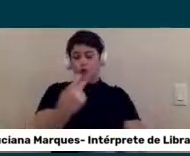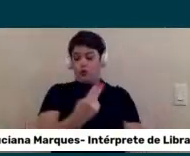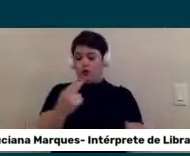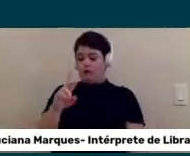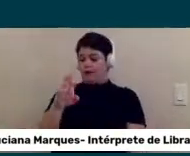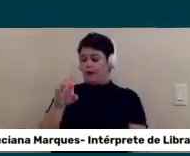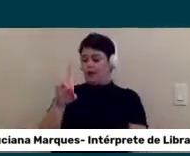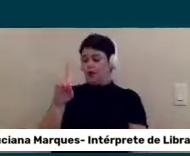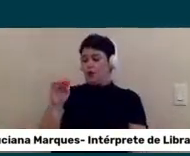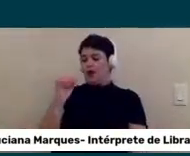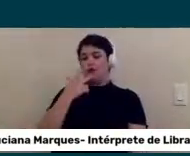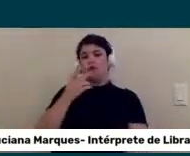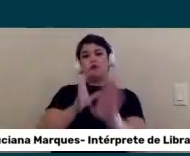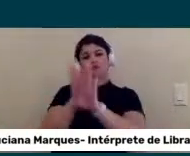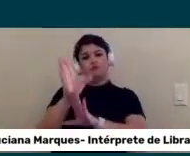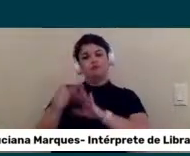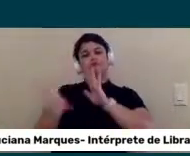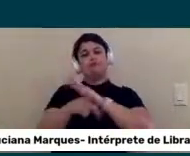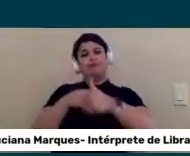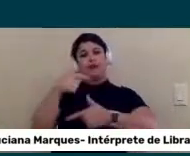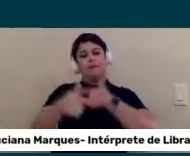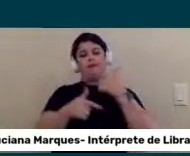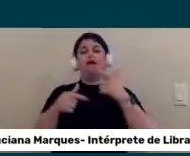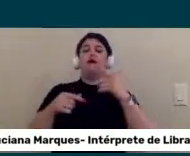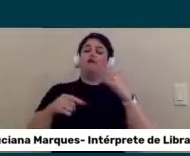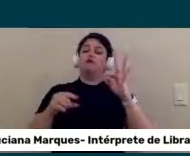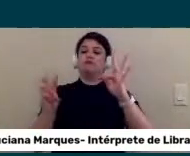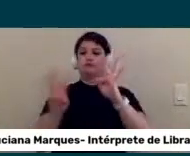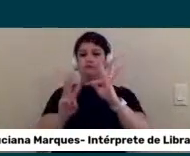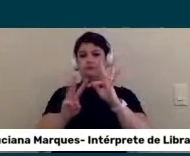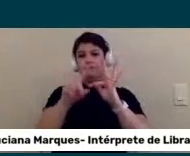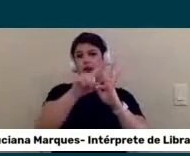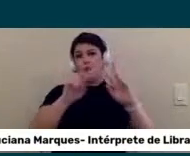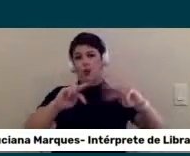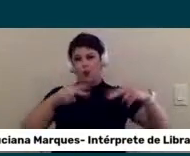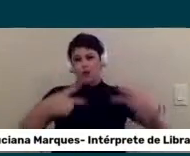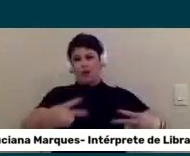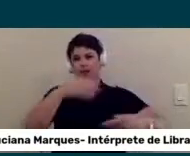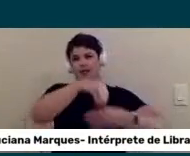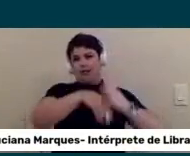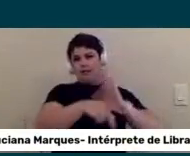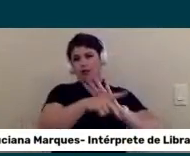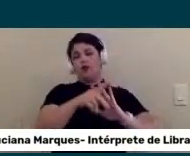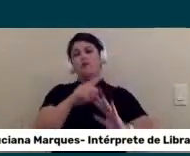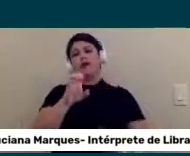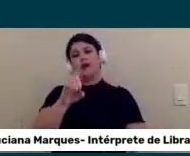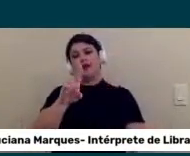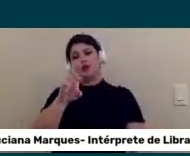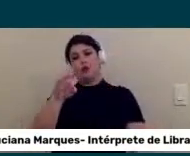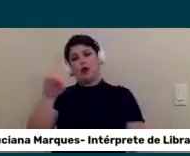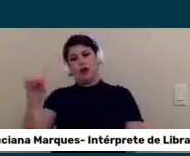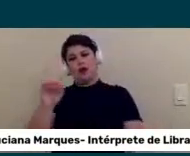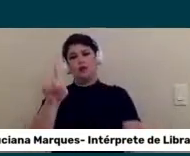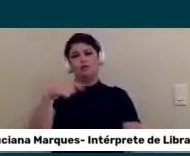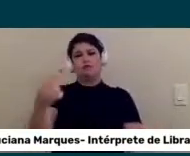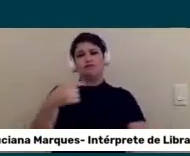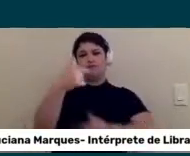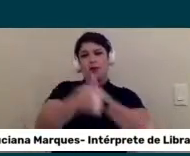aqui da TW. Aí estão meus links no LinkedIn e Twitter, Eduardo San, e essas são as minhas áreas de interesse.